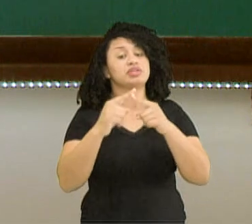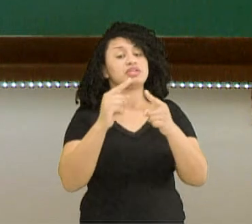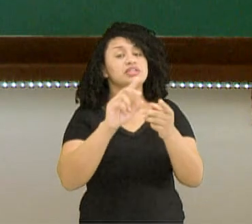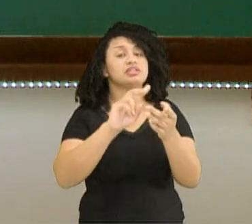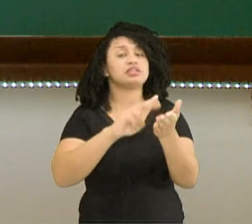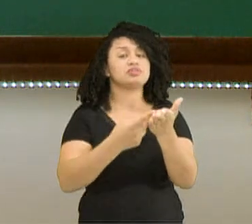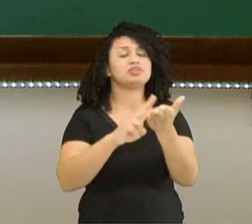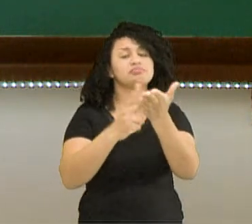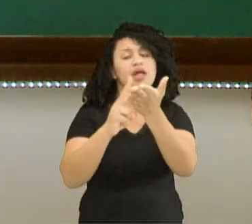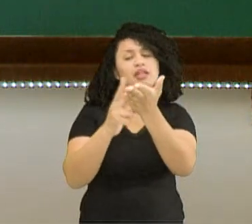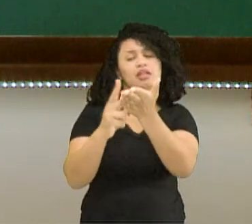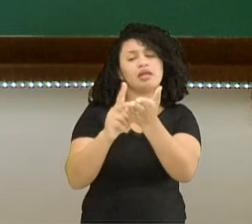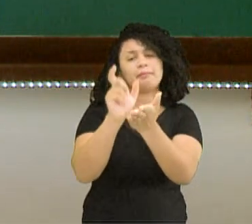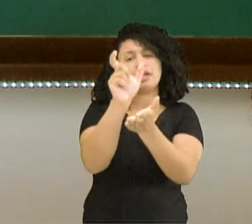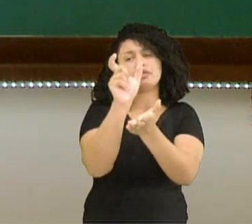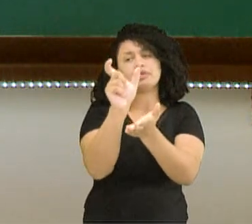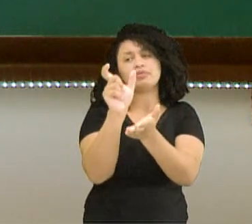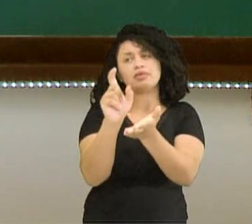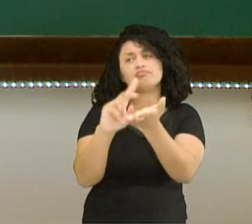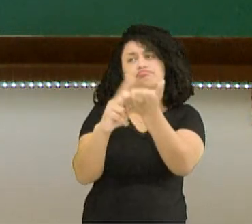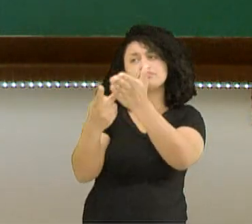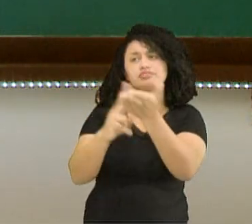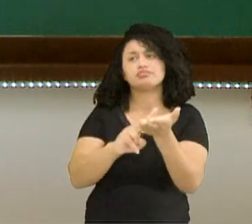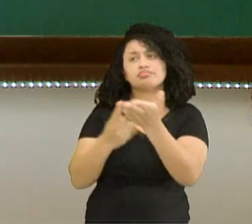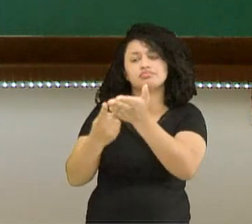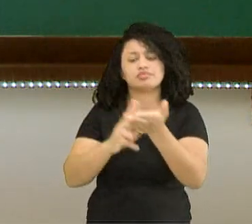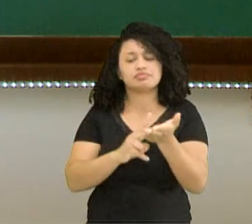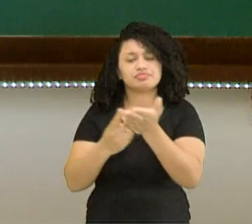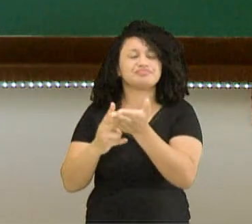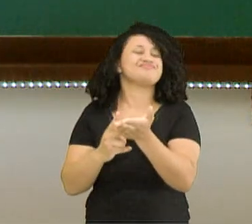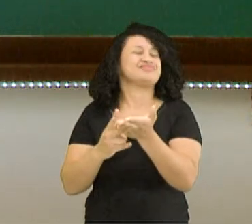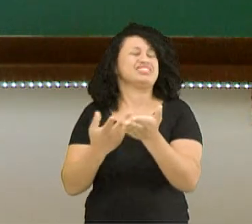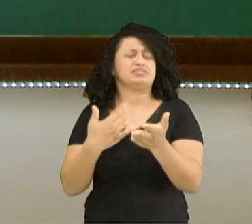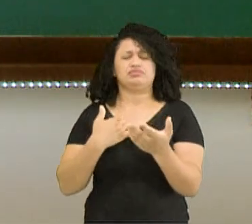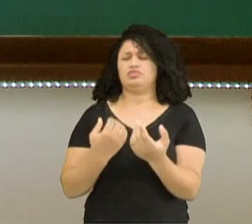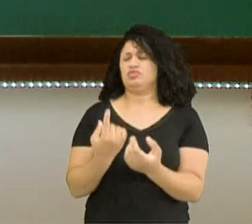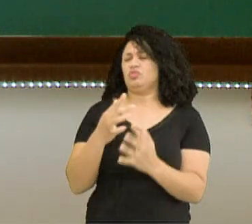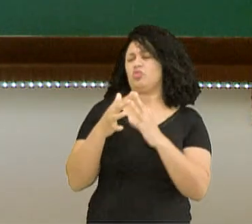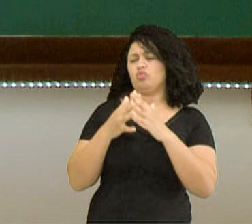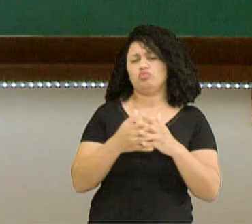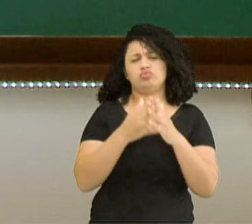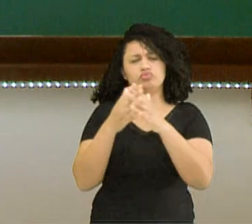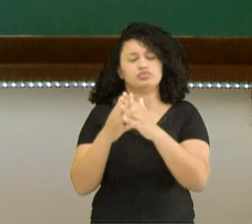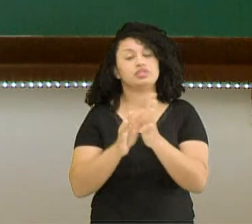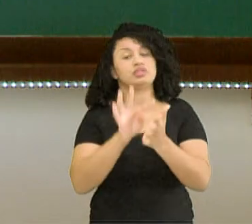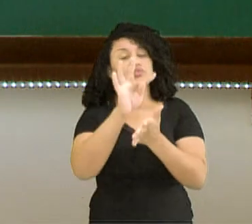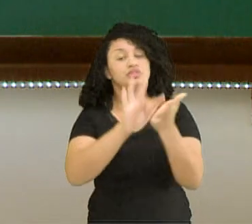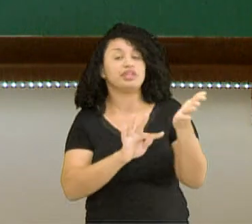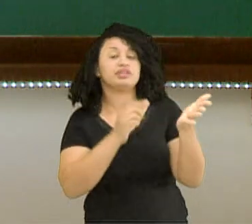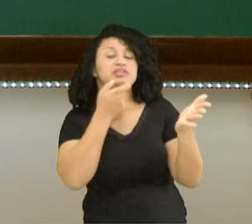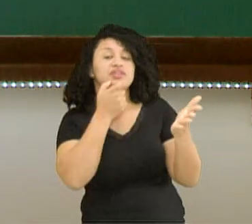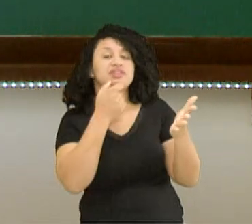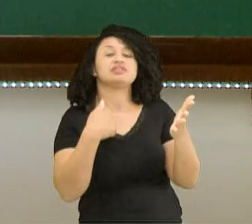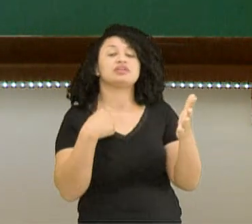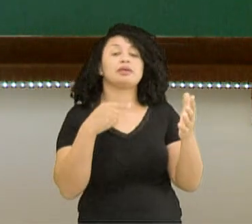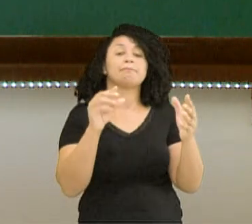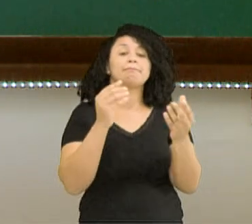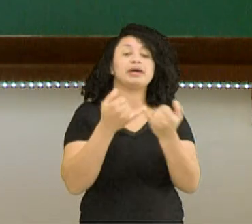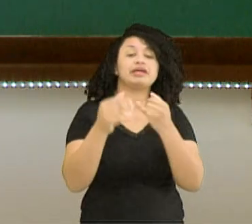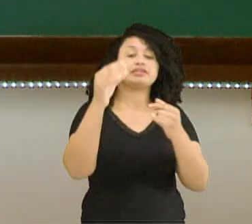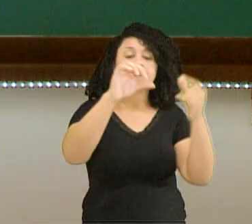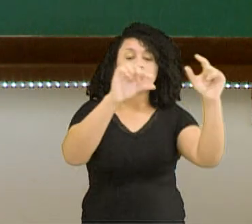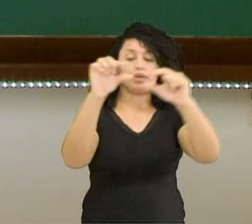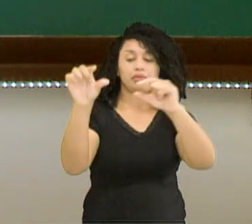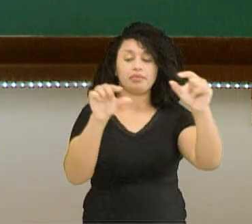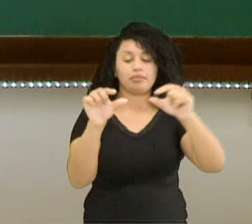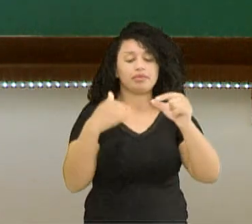sem sentido. Então, o texto em inglês, ele é como um quebra-cabeça. Você vai montando as partes e vai compreendendo, certo?